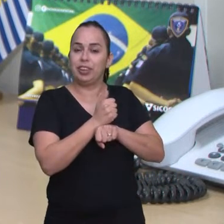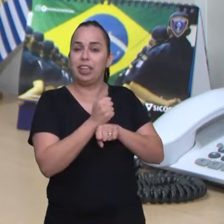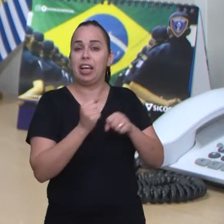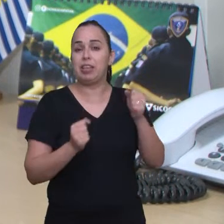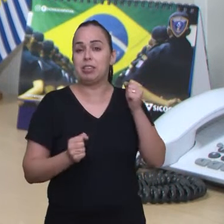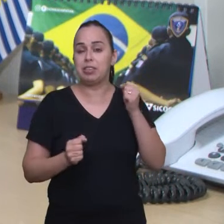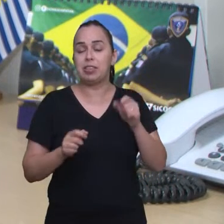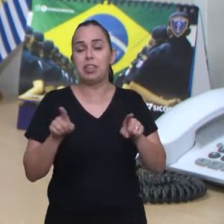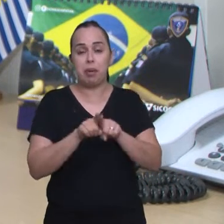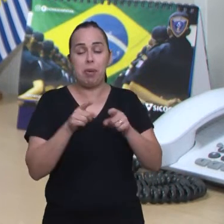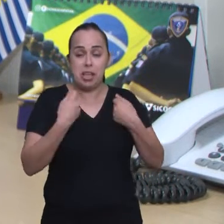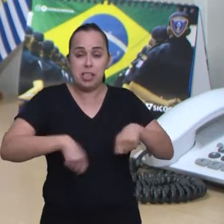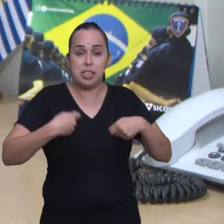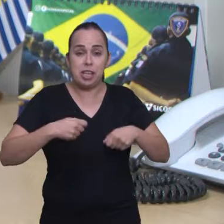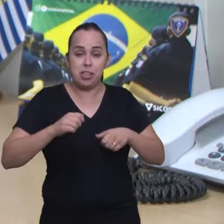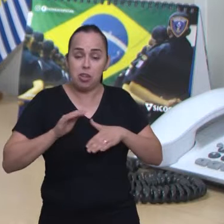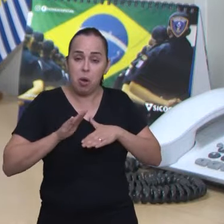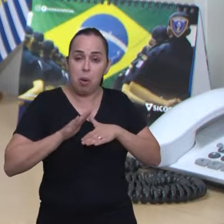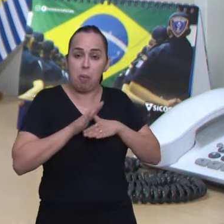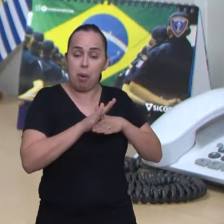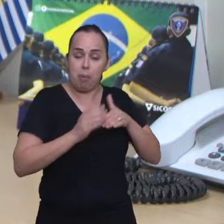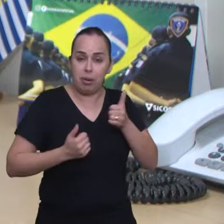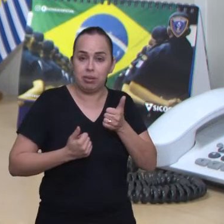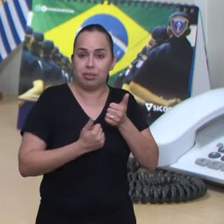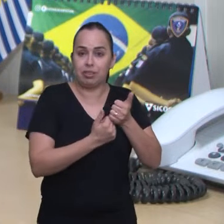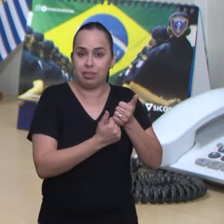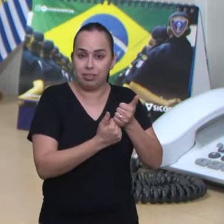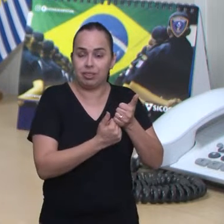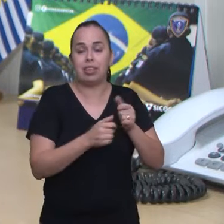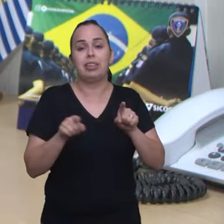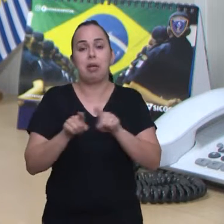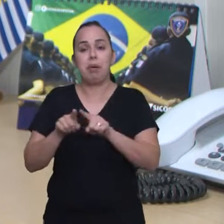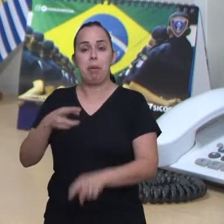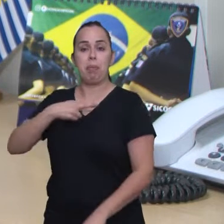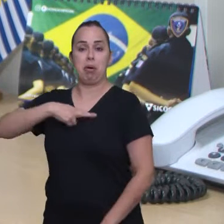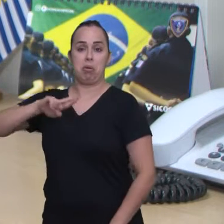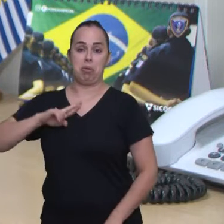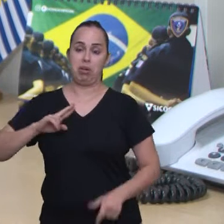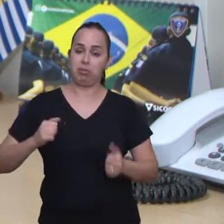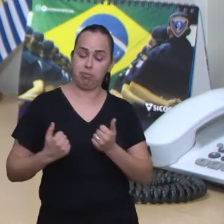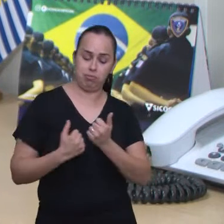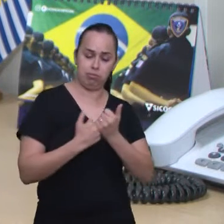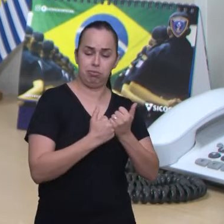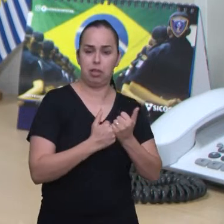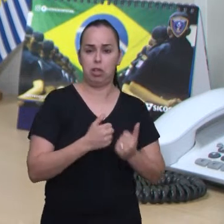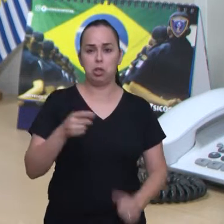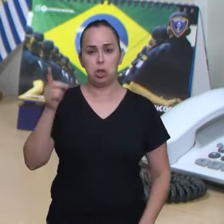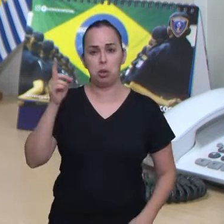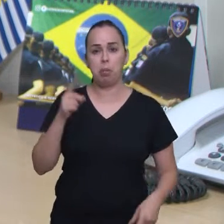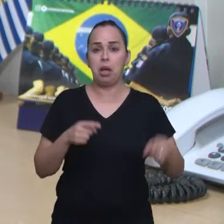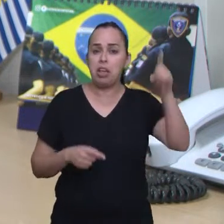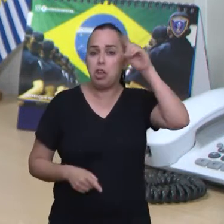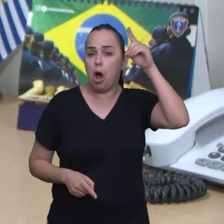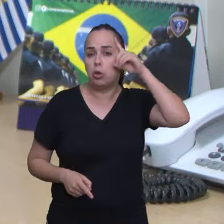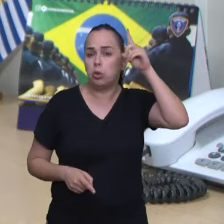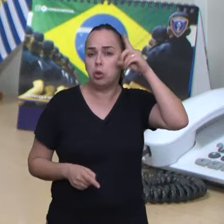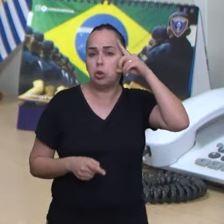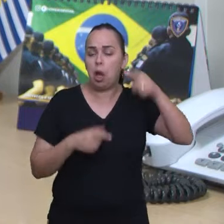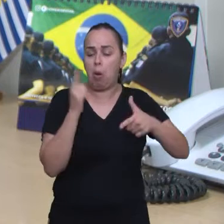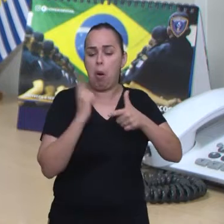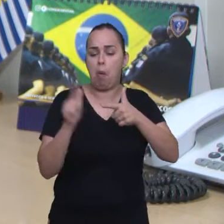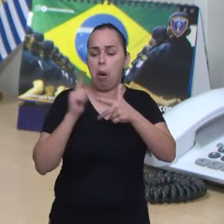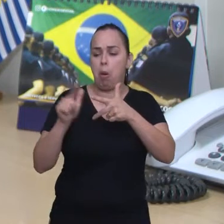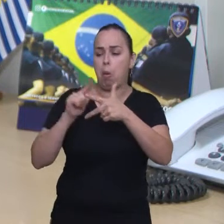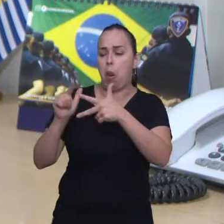possuem também de ter um acompanhamento a alguma entidade religiosa no seu dia a dia, que todos os dias estão lidando com